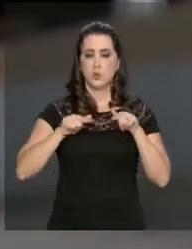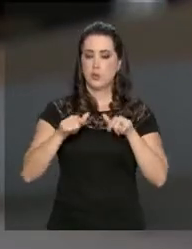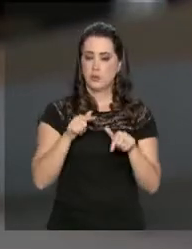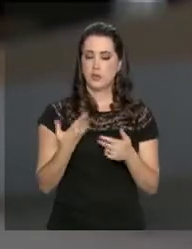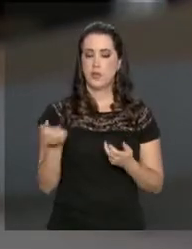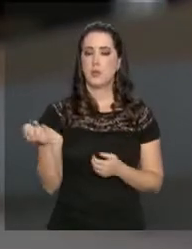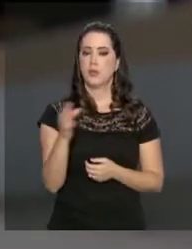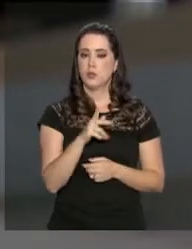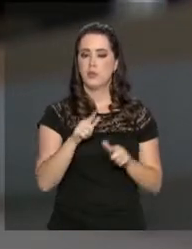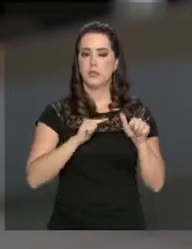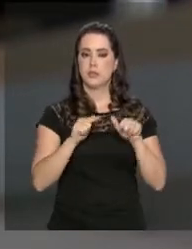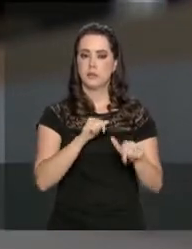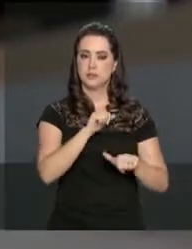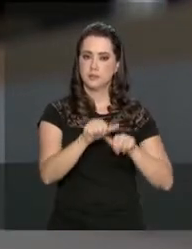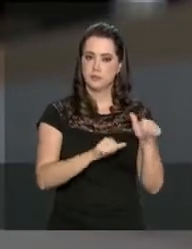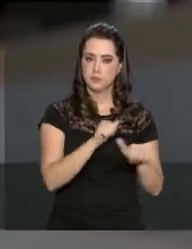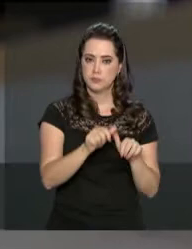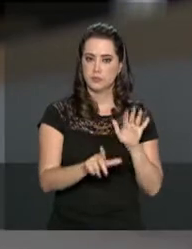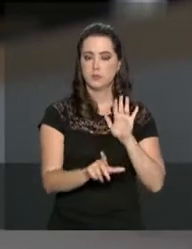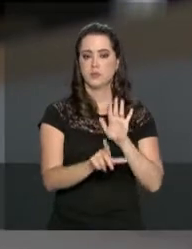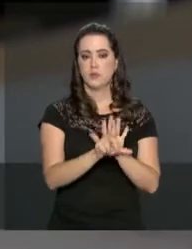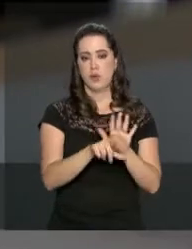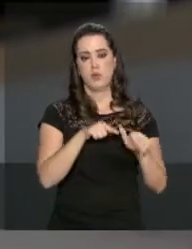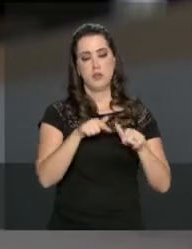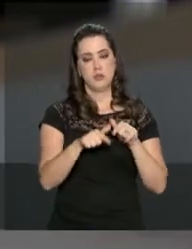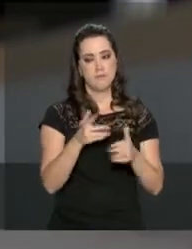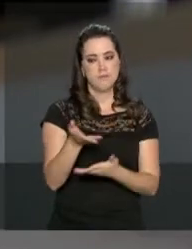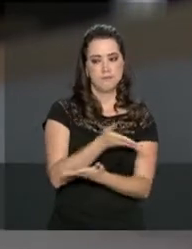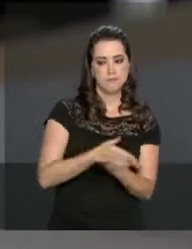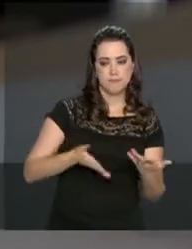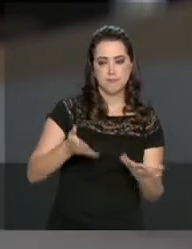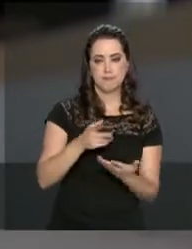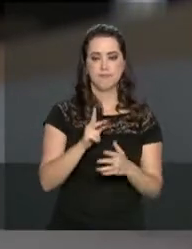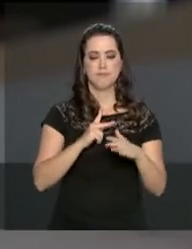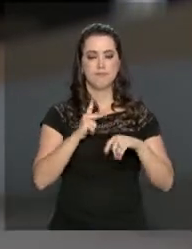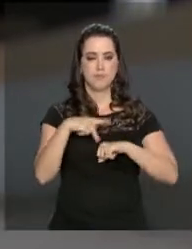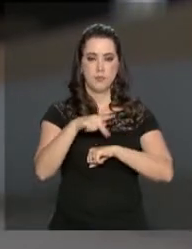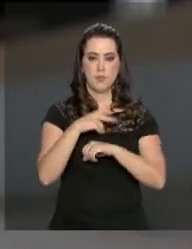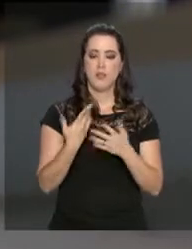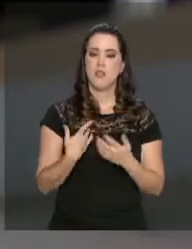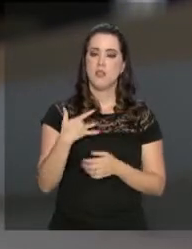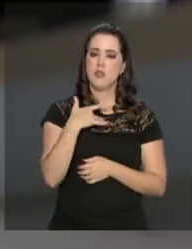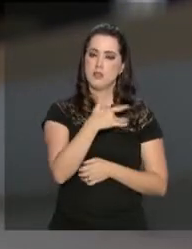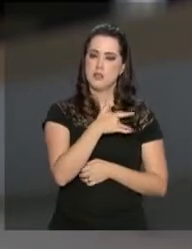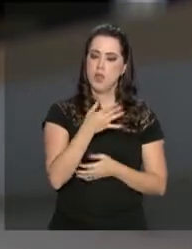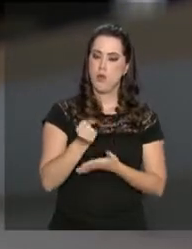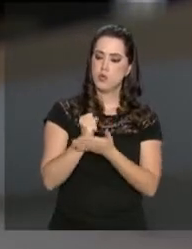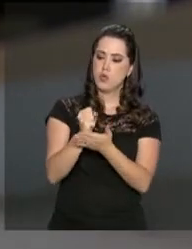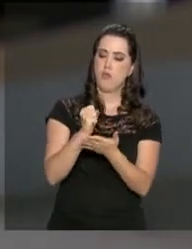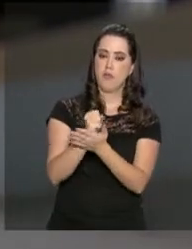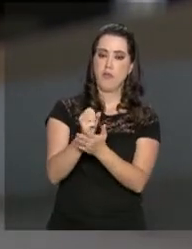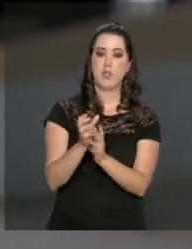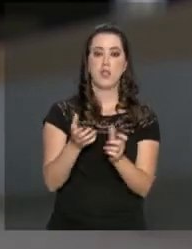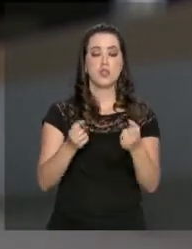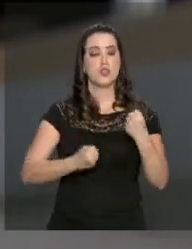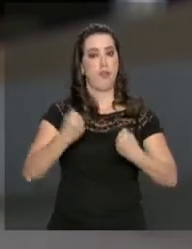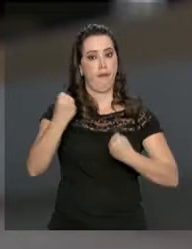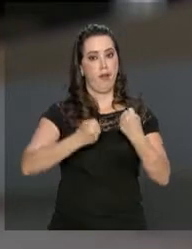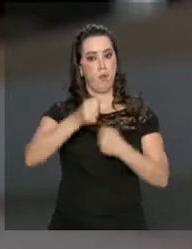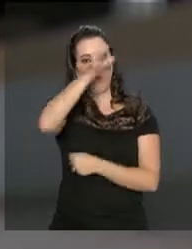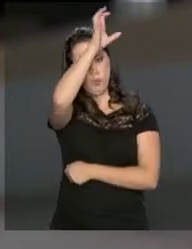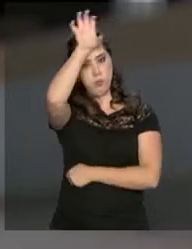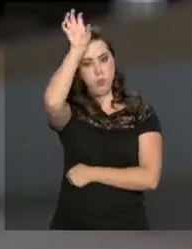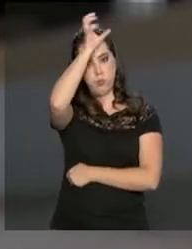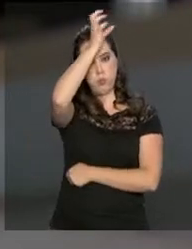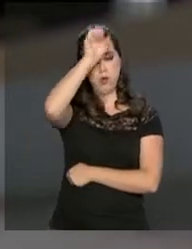a modernização das leis que regem as relações de emprego no país e na saúde a entrega de ambulâncias do serviço de atendimento